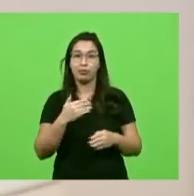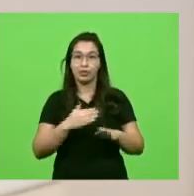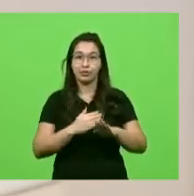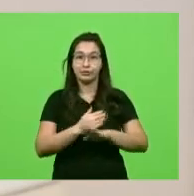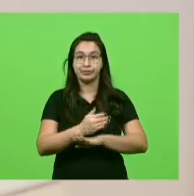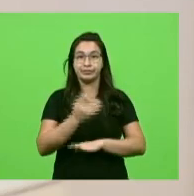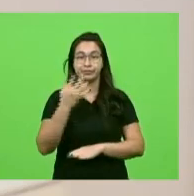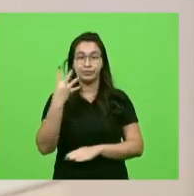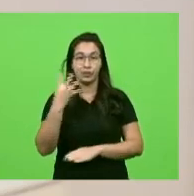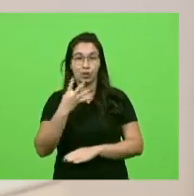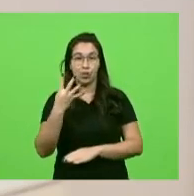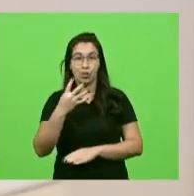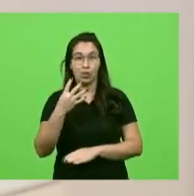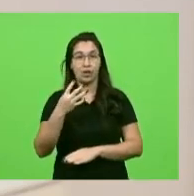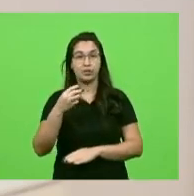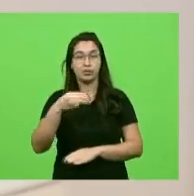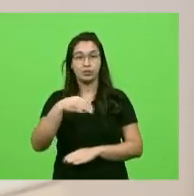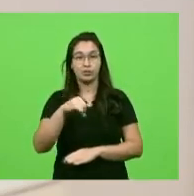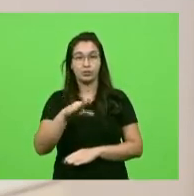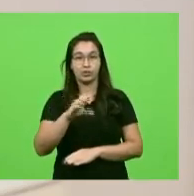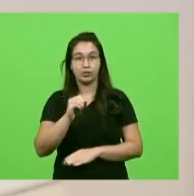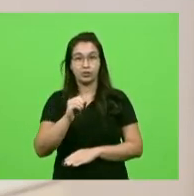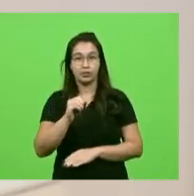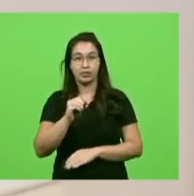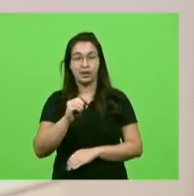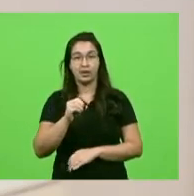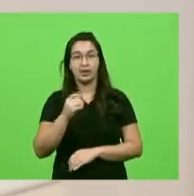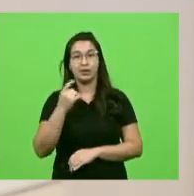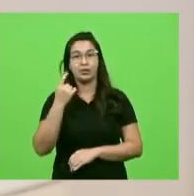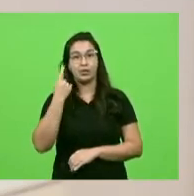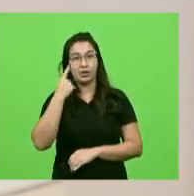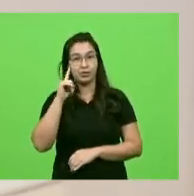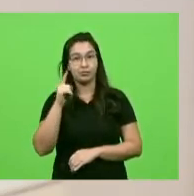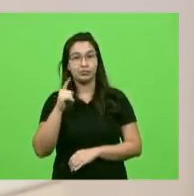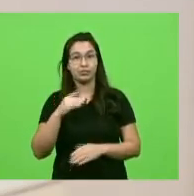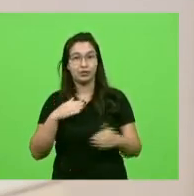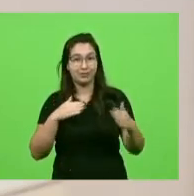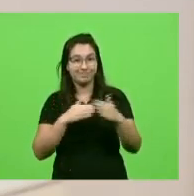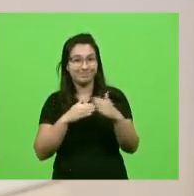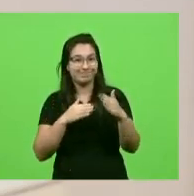30/4/2020, data limite estabelecida na ordem de fornecimento. Em